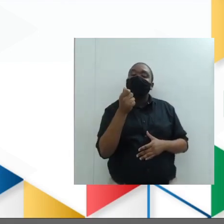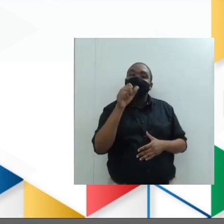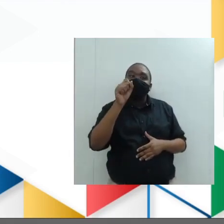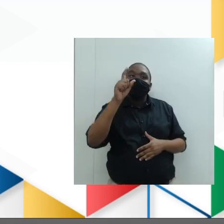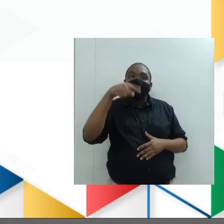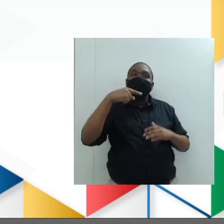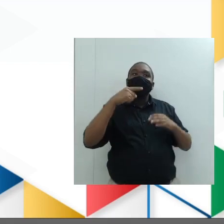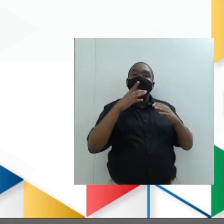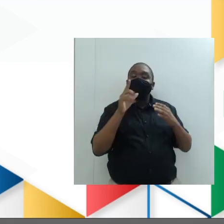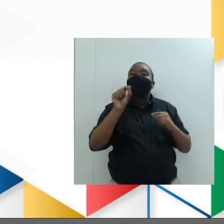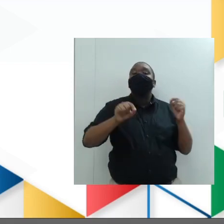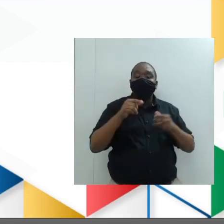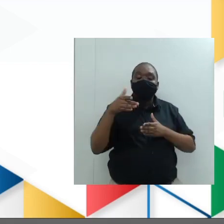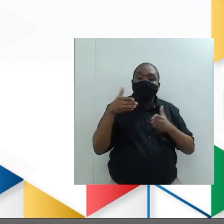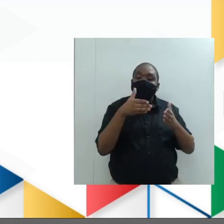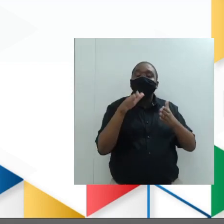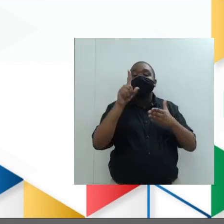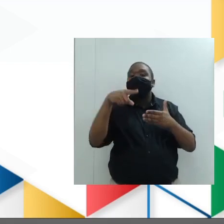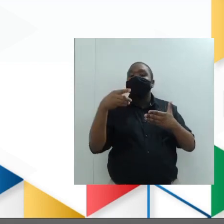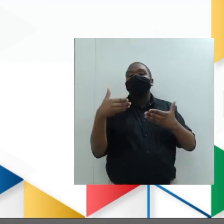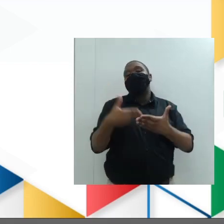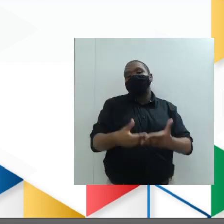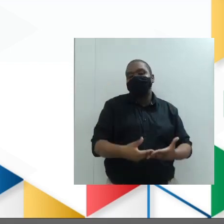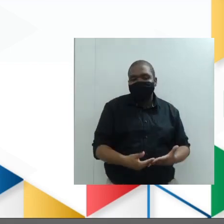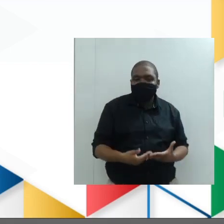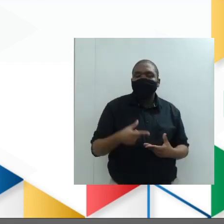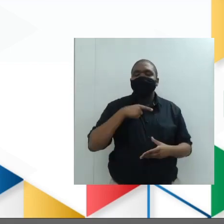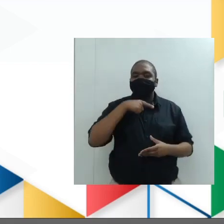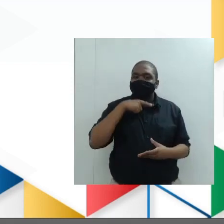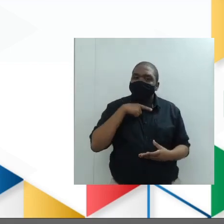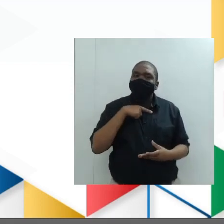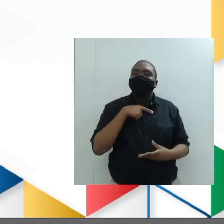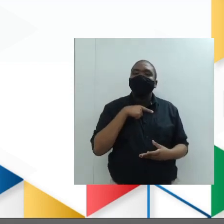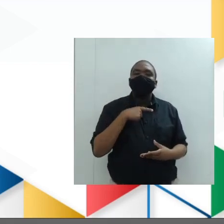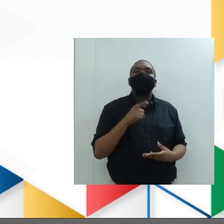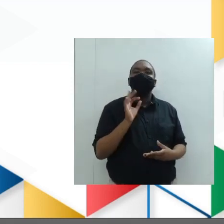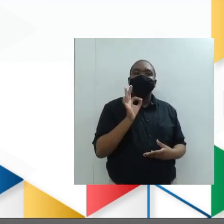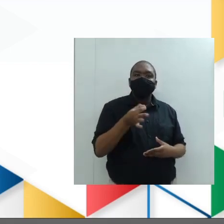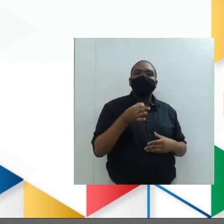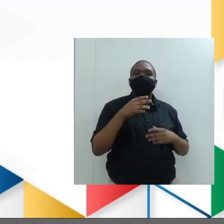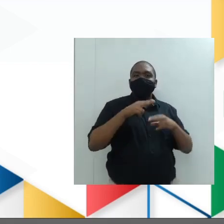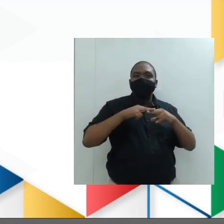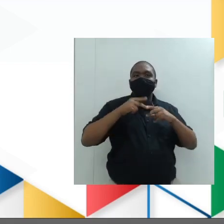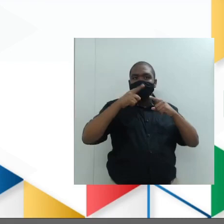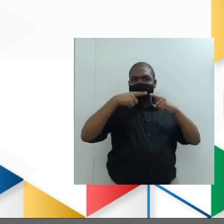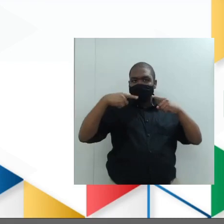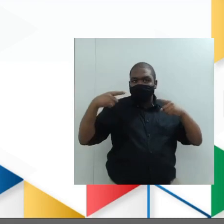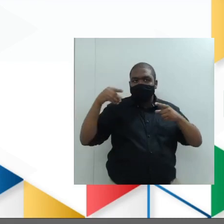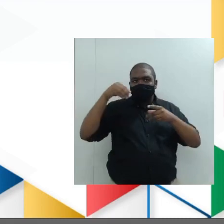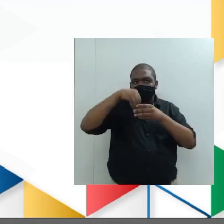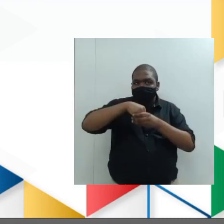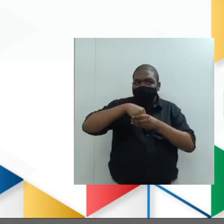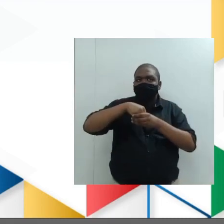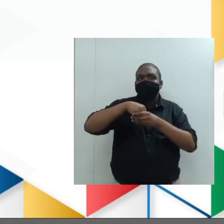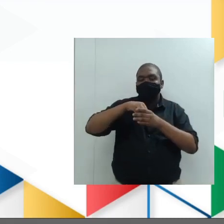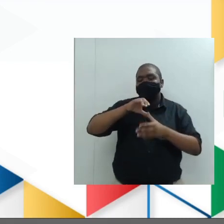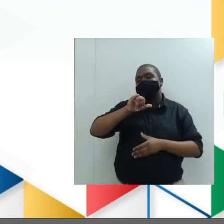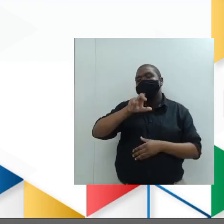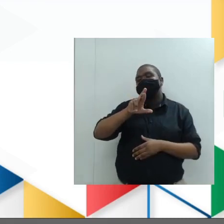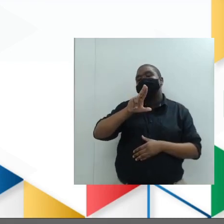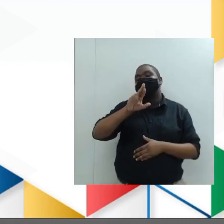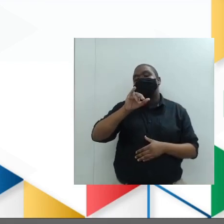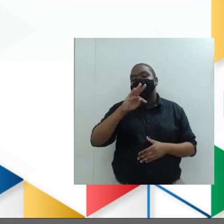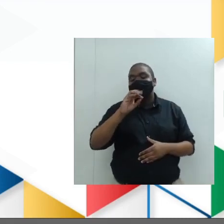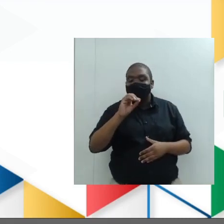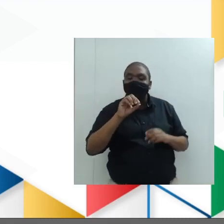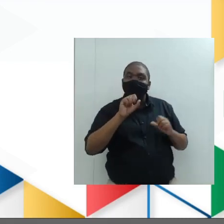ser fechados, que são formados justamente pelos ramos de um circuito, no qual pode